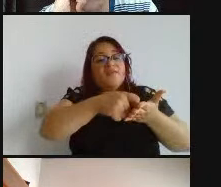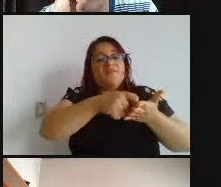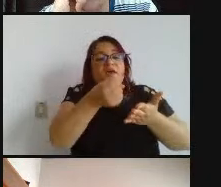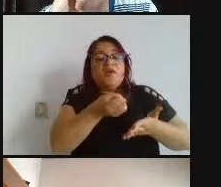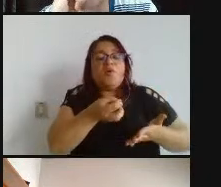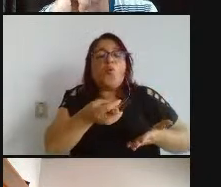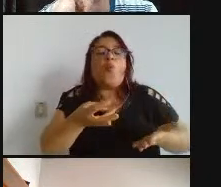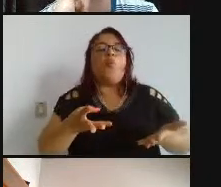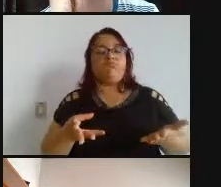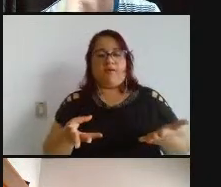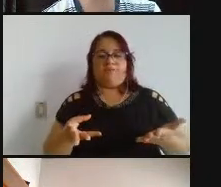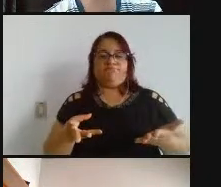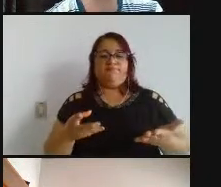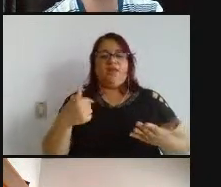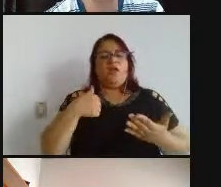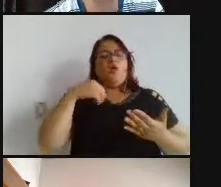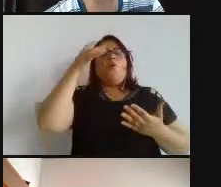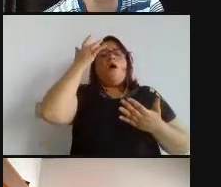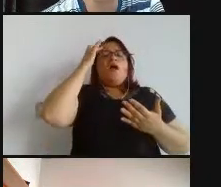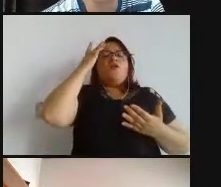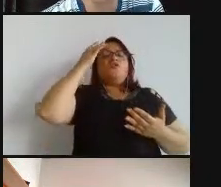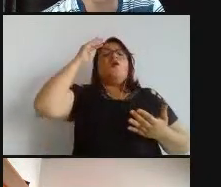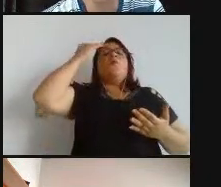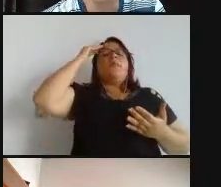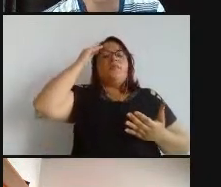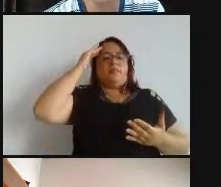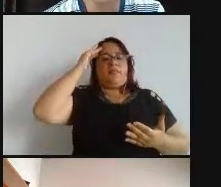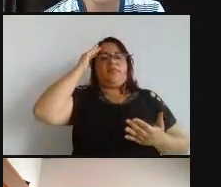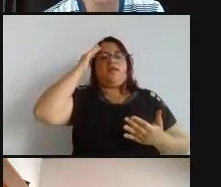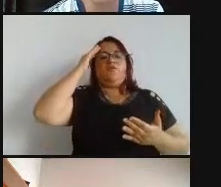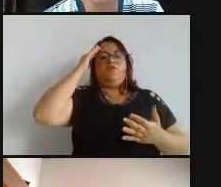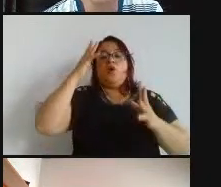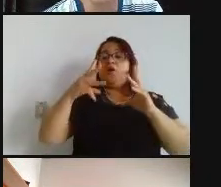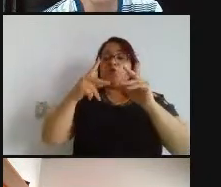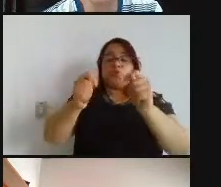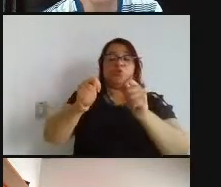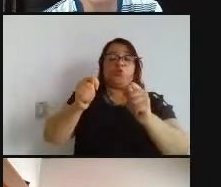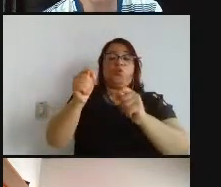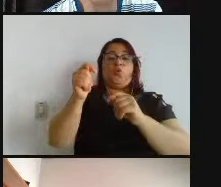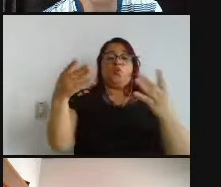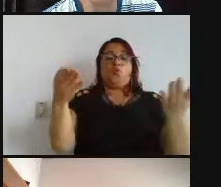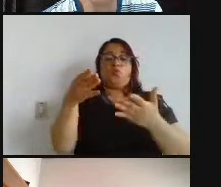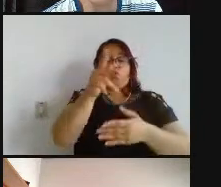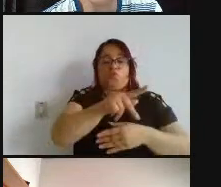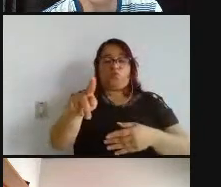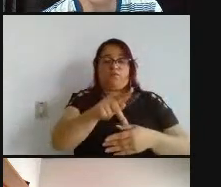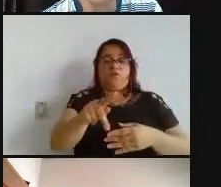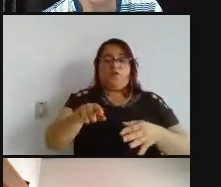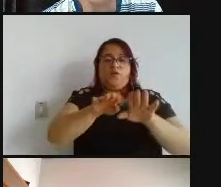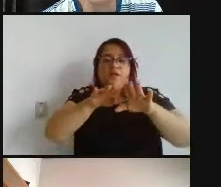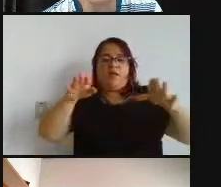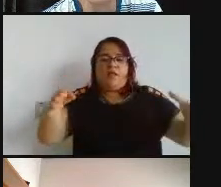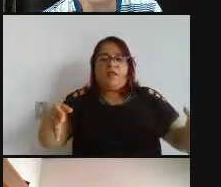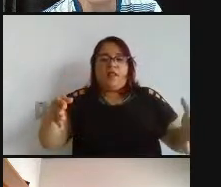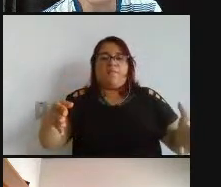que eu entendo que está na fala de todos os membros desta mesa. São